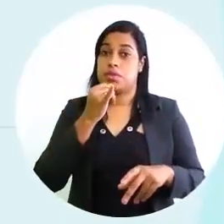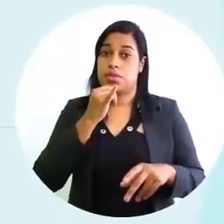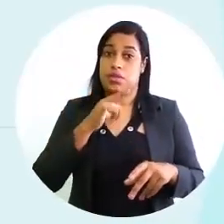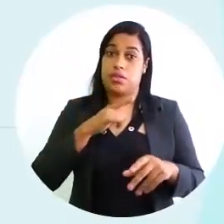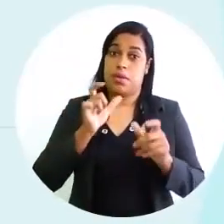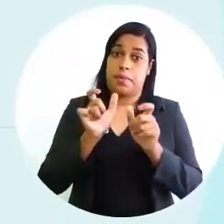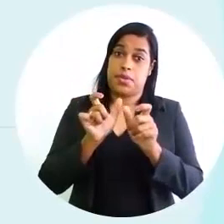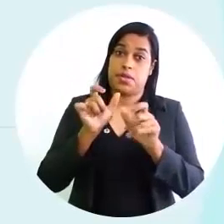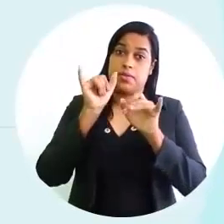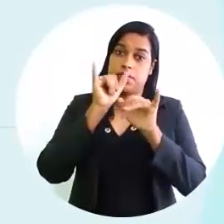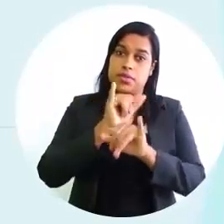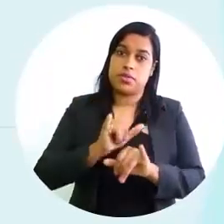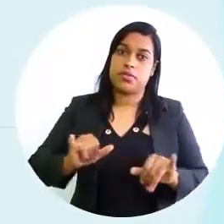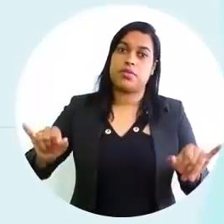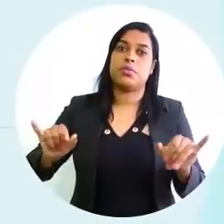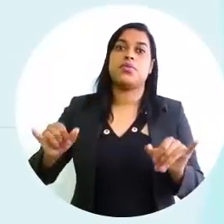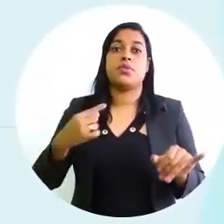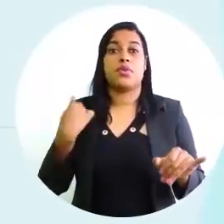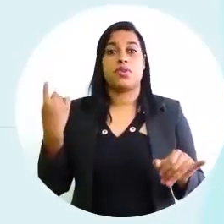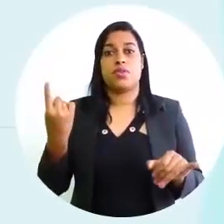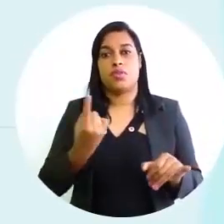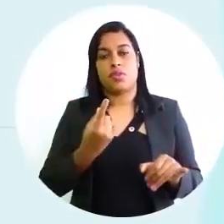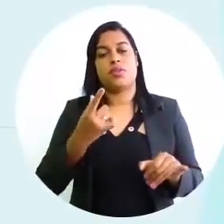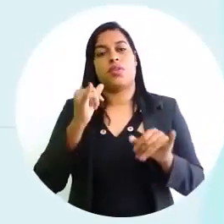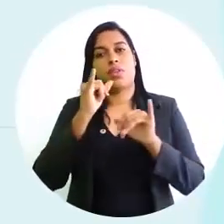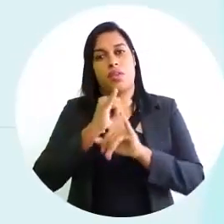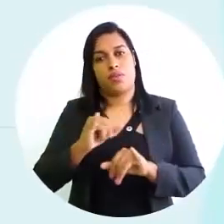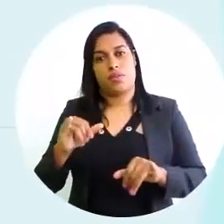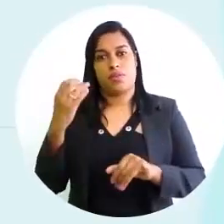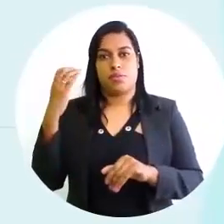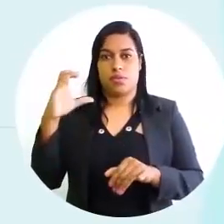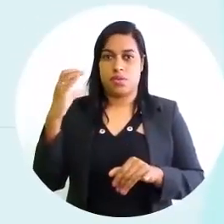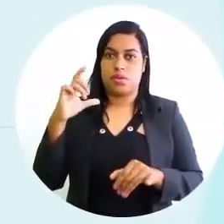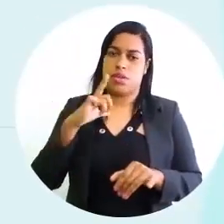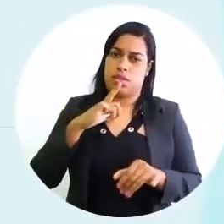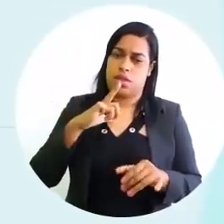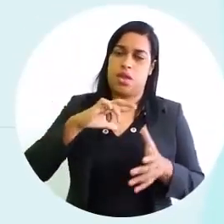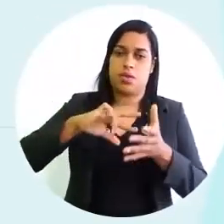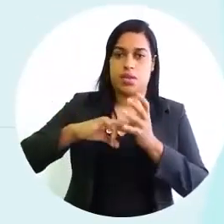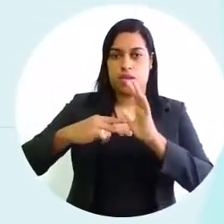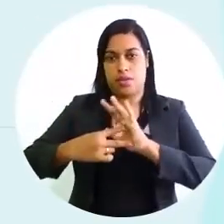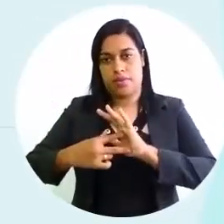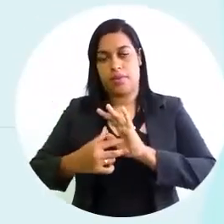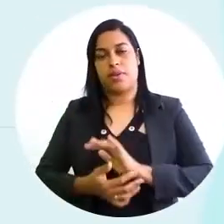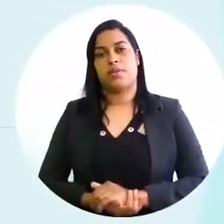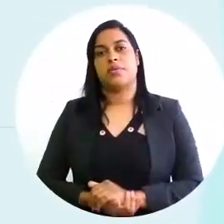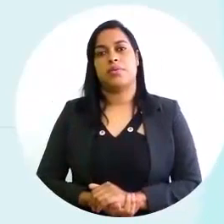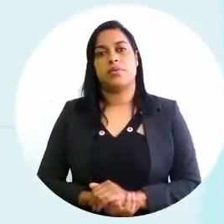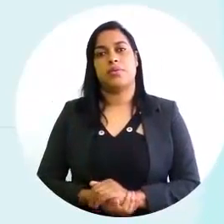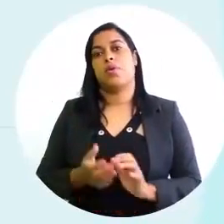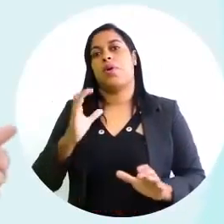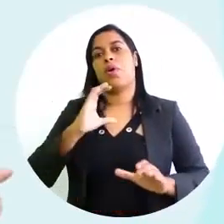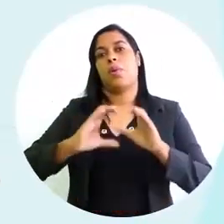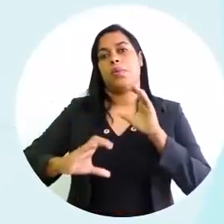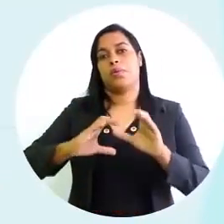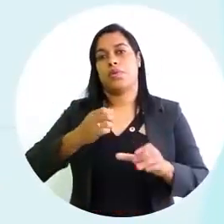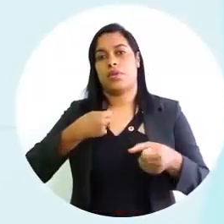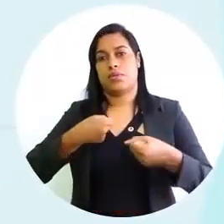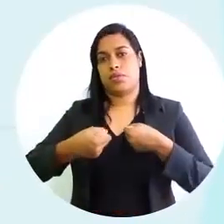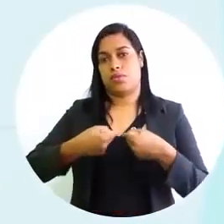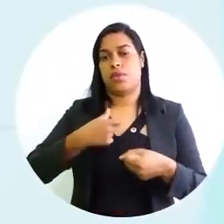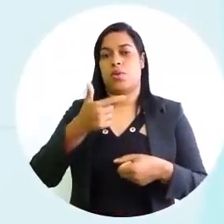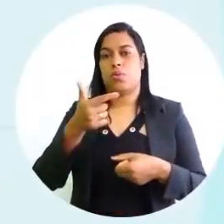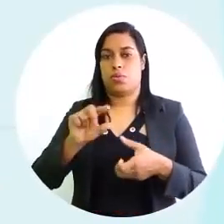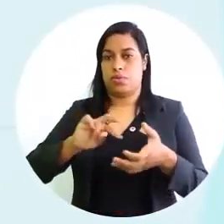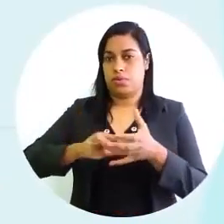palavra informação. Para a gente que é da área de informação, ciência da informação, tem um sentido. Para a área de comunicação e jornalismo,